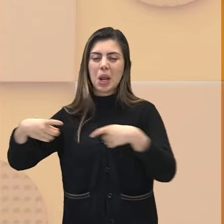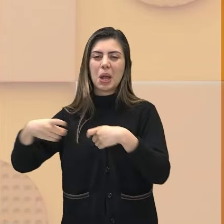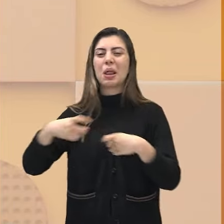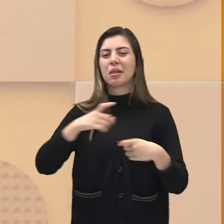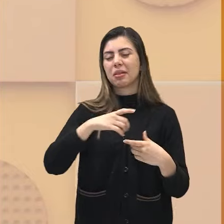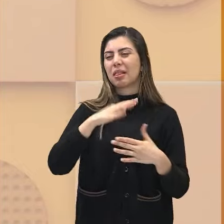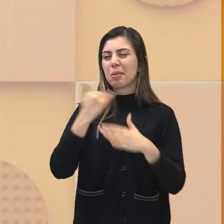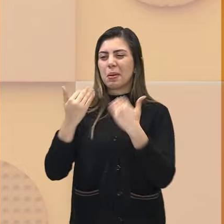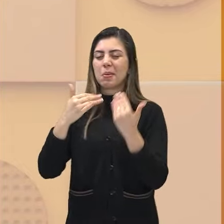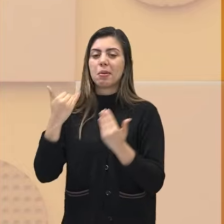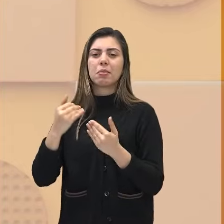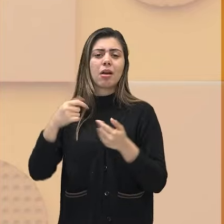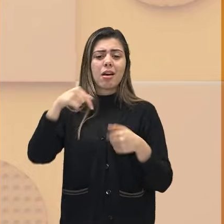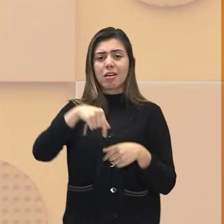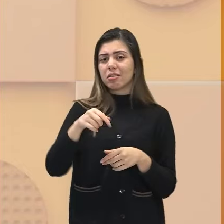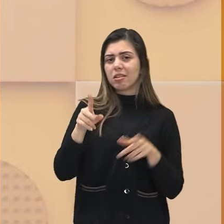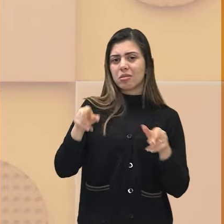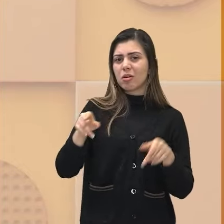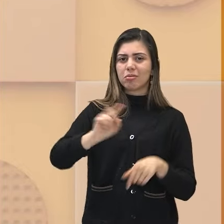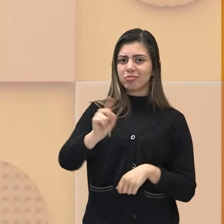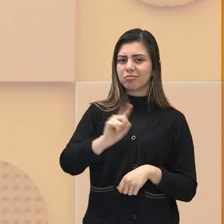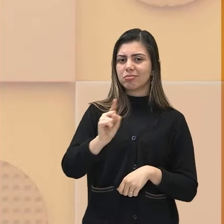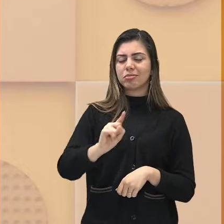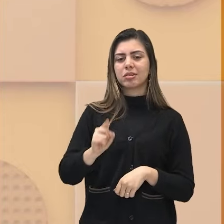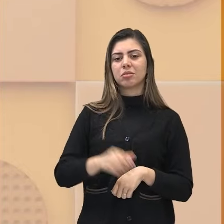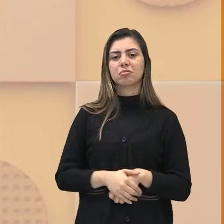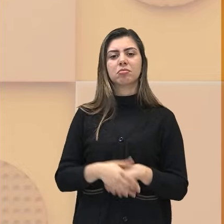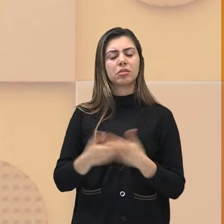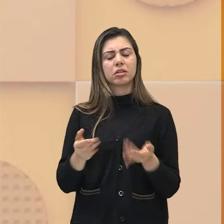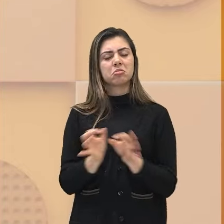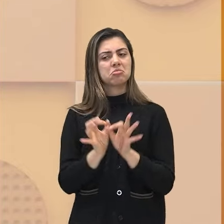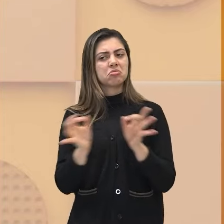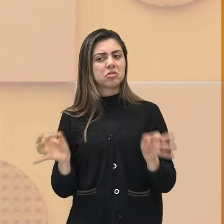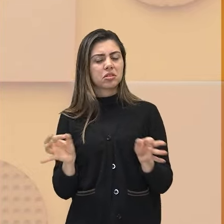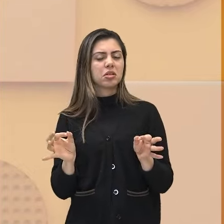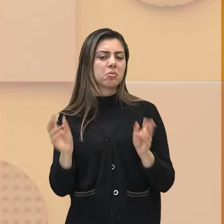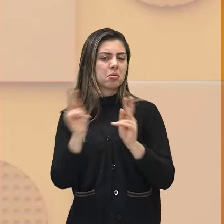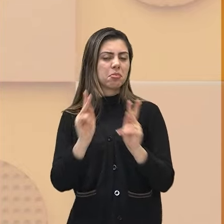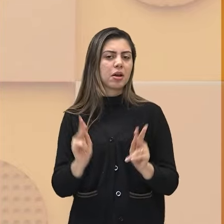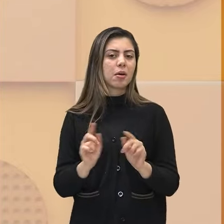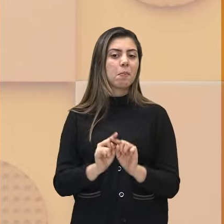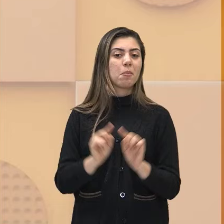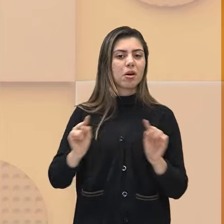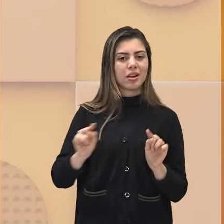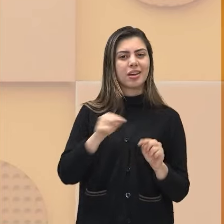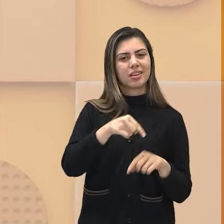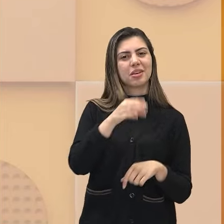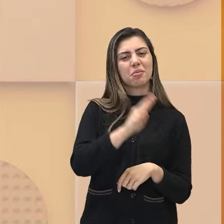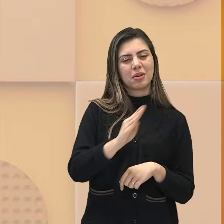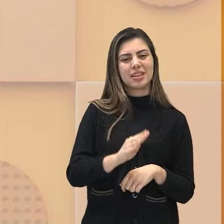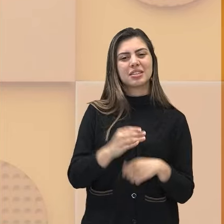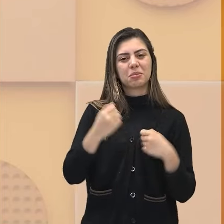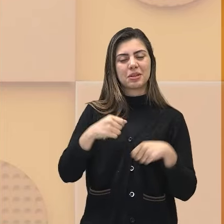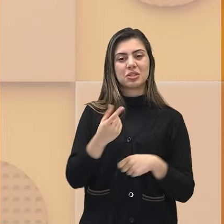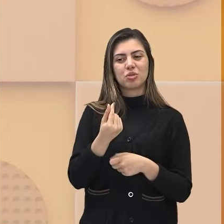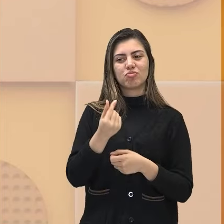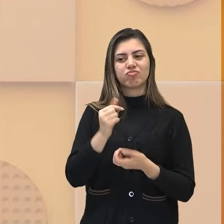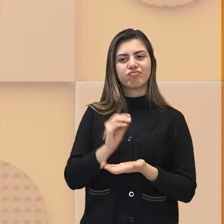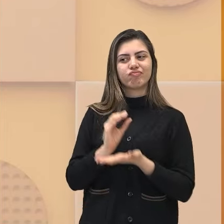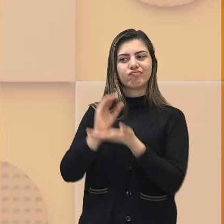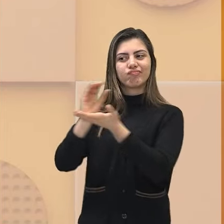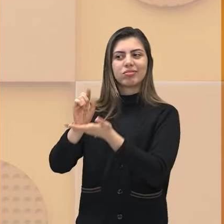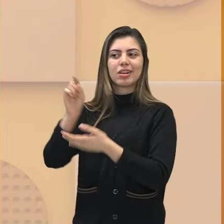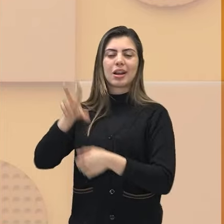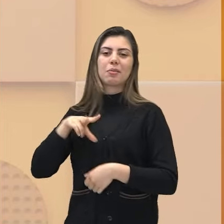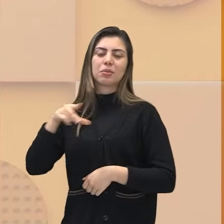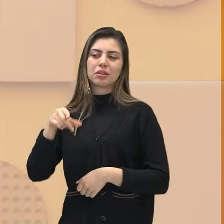muito derramamento de sangue. O processo foi um tanto quanto mais pacífico, mas o Brasil teve que pagar uma certa quantidade para Portugal para que de fato